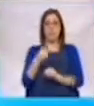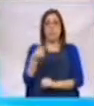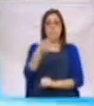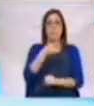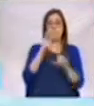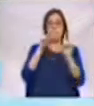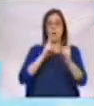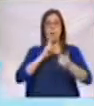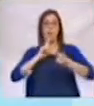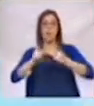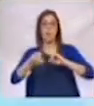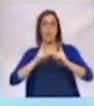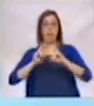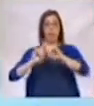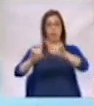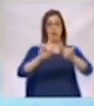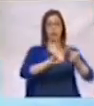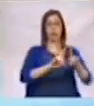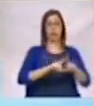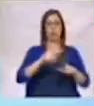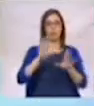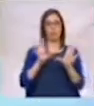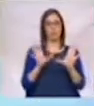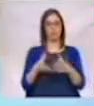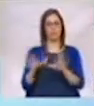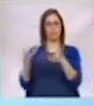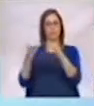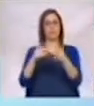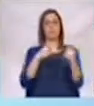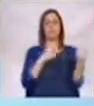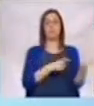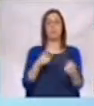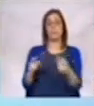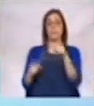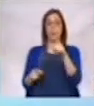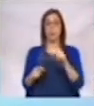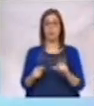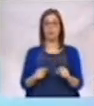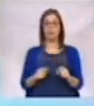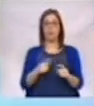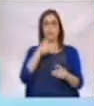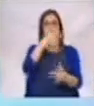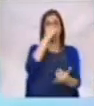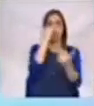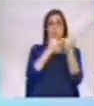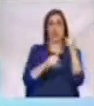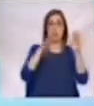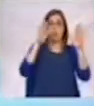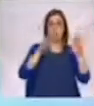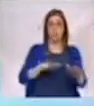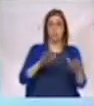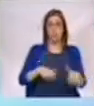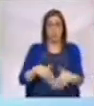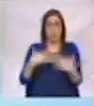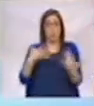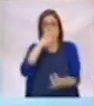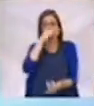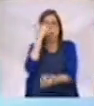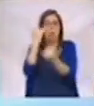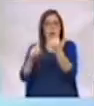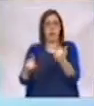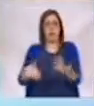de trabalhar para a paz, para o diálogo entre diferentes civilizações, porque os terroristas são tão inimigos dos